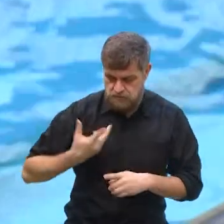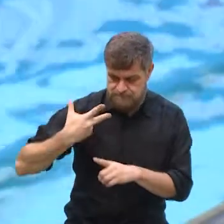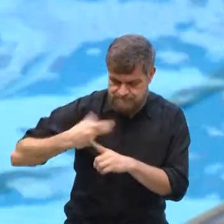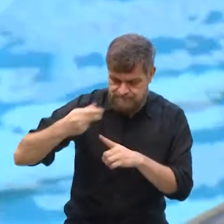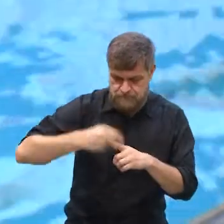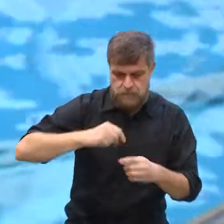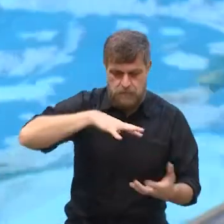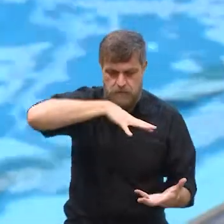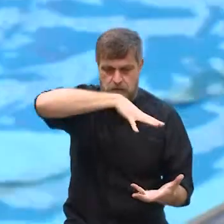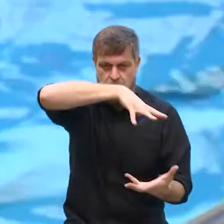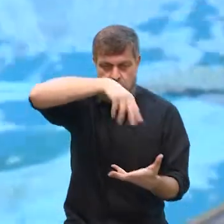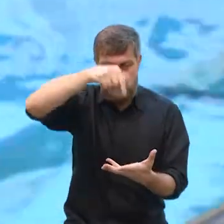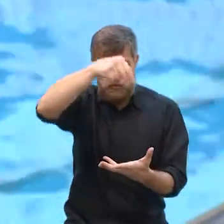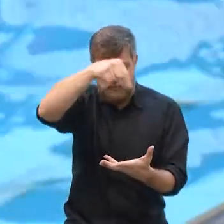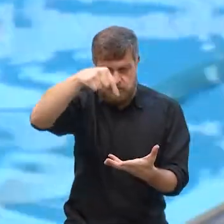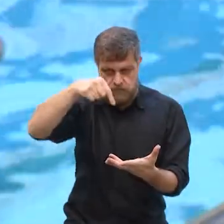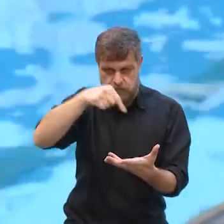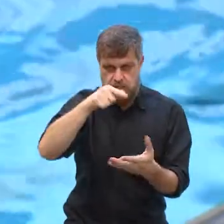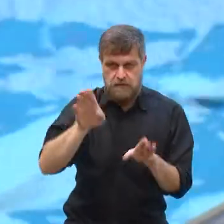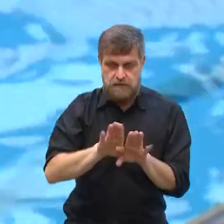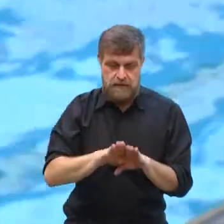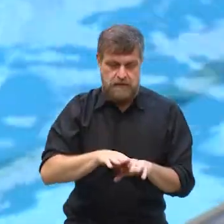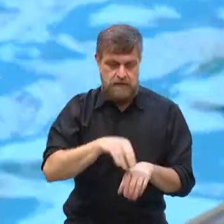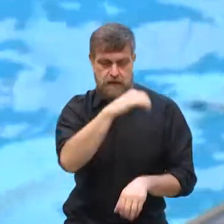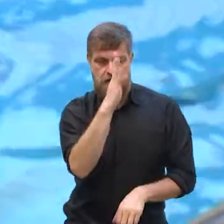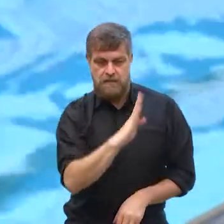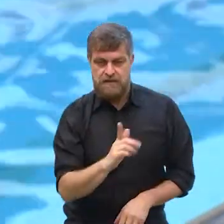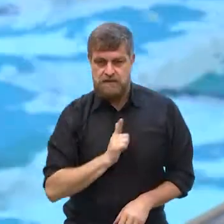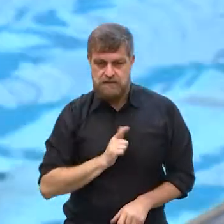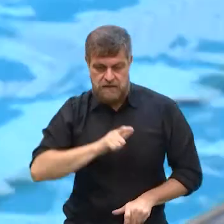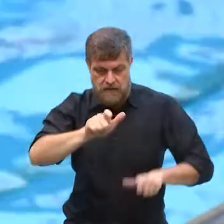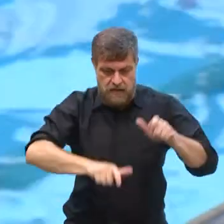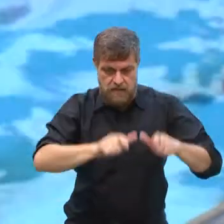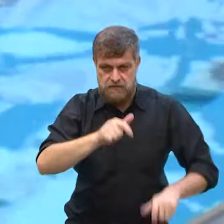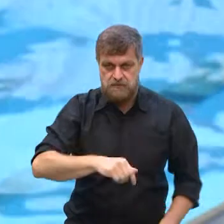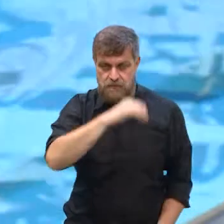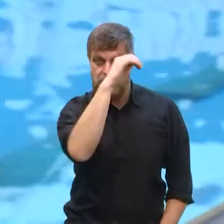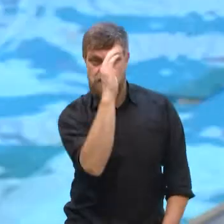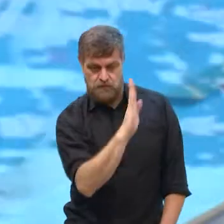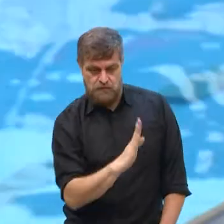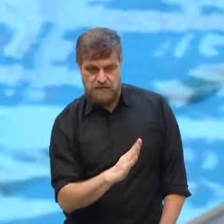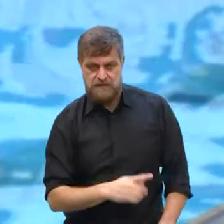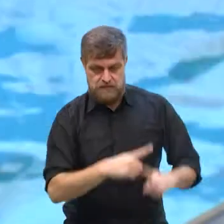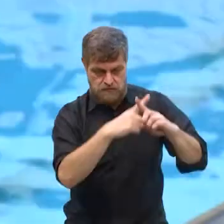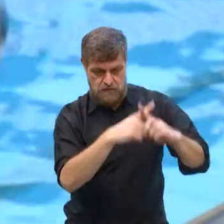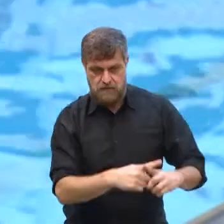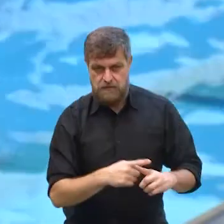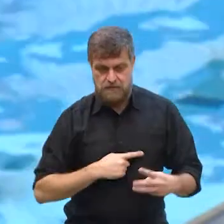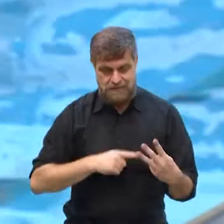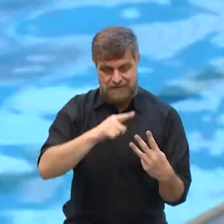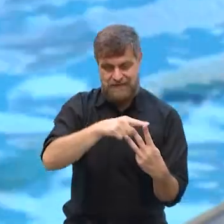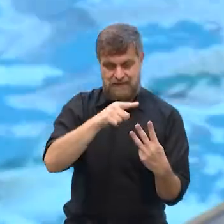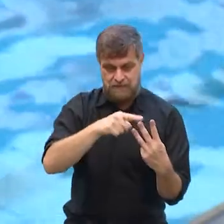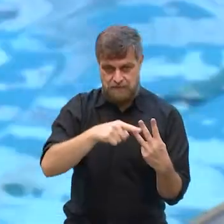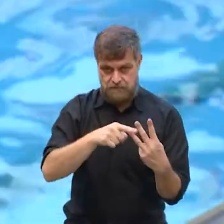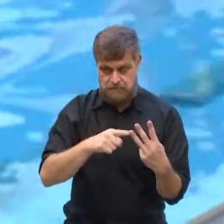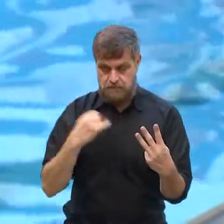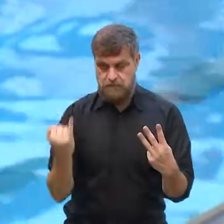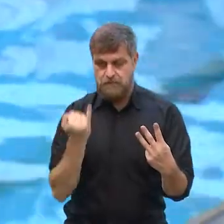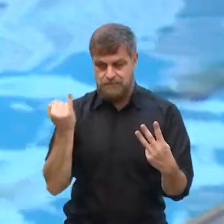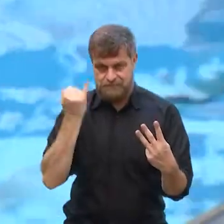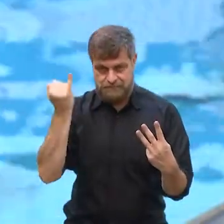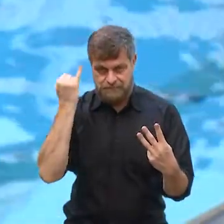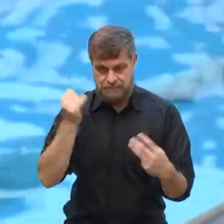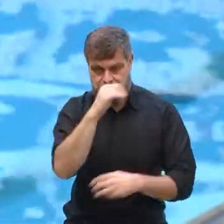competições no mundo. E também tem as competições do Brasil, que são os brasileiros, o circuito nacional. Então são 3 grandes competições que acontecem no